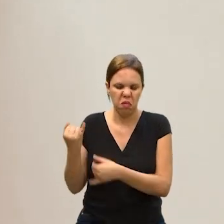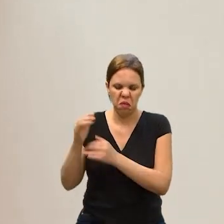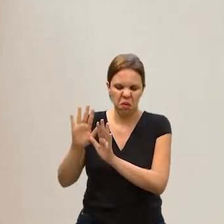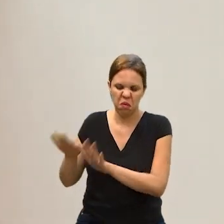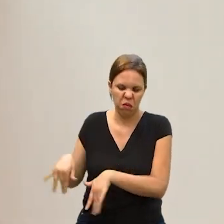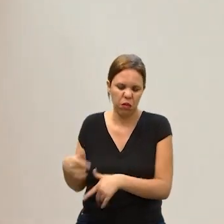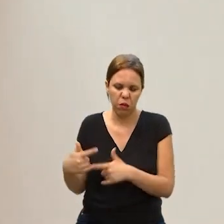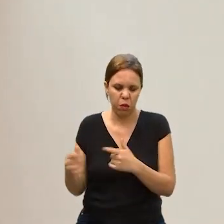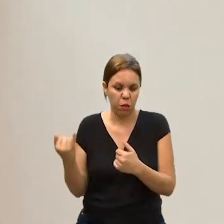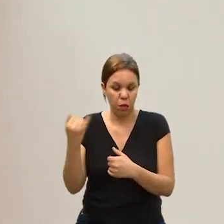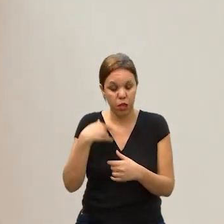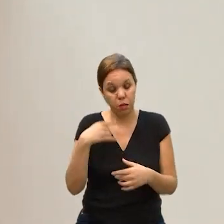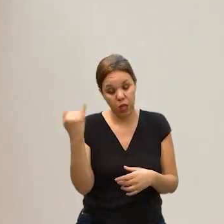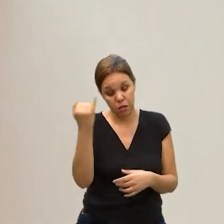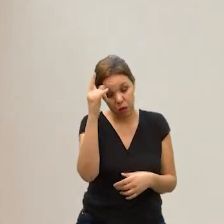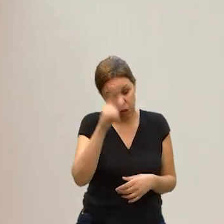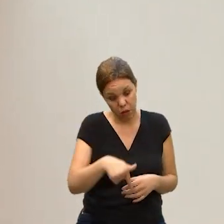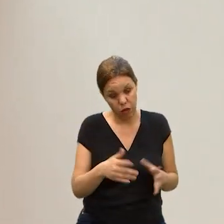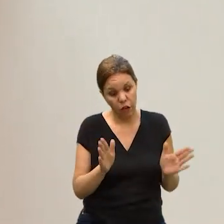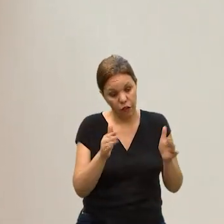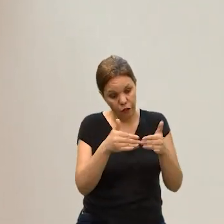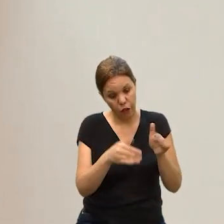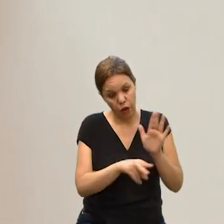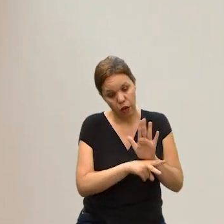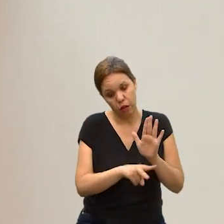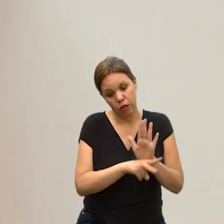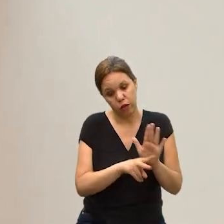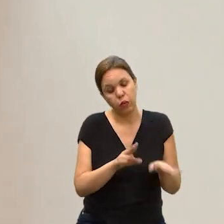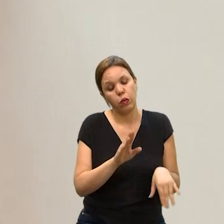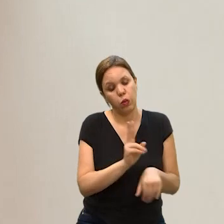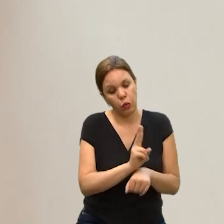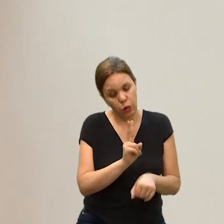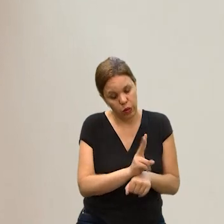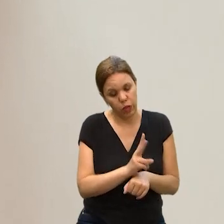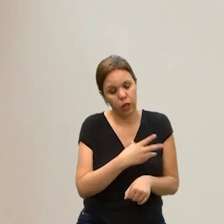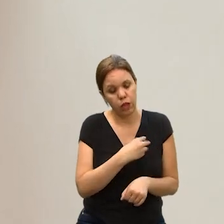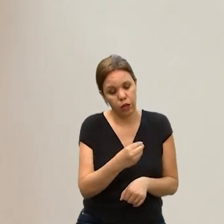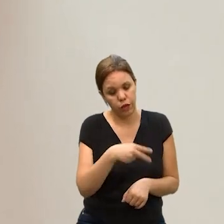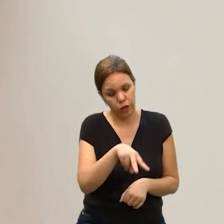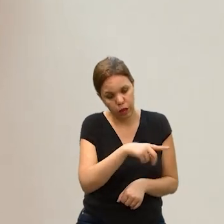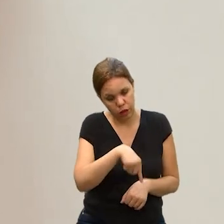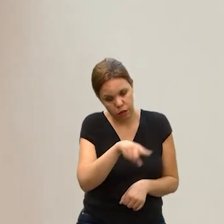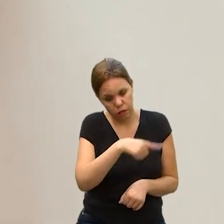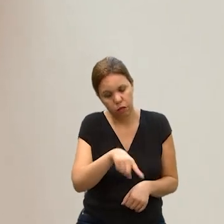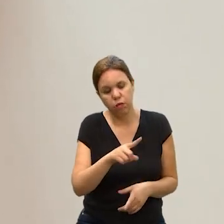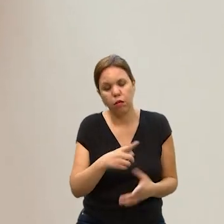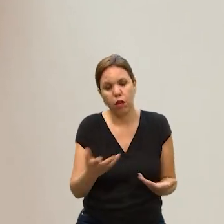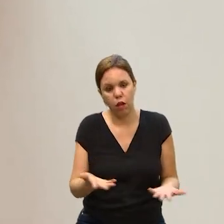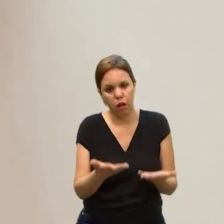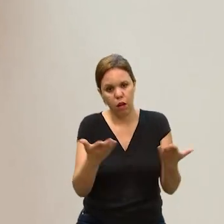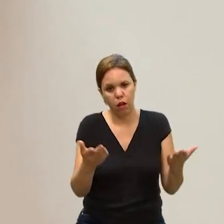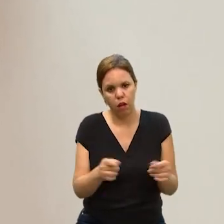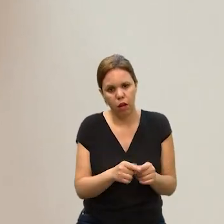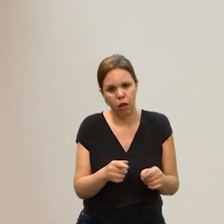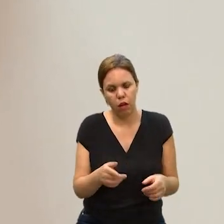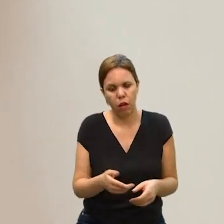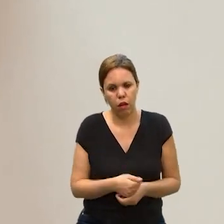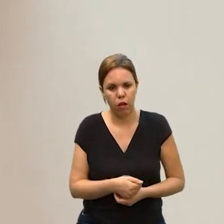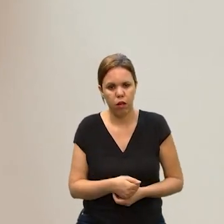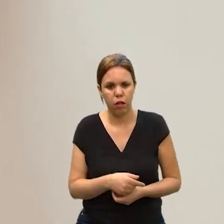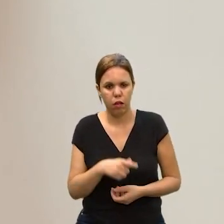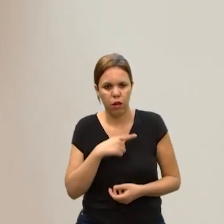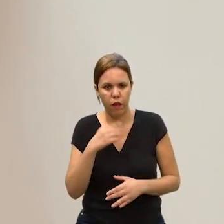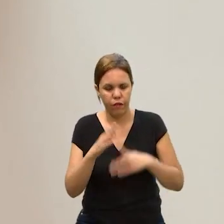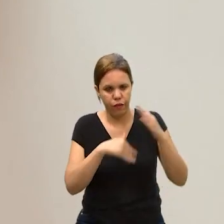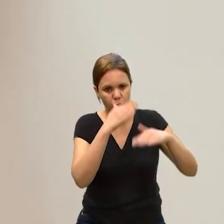que importa nesse momento é que elas venham a ganhar bastante, a evoluir, a chegar em quase